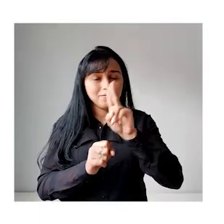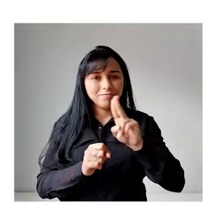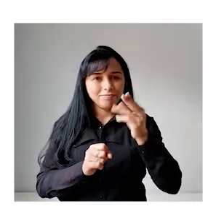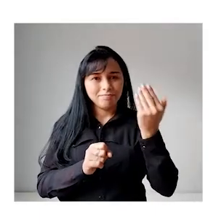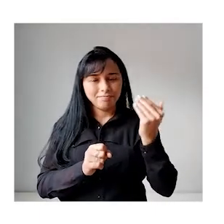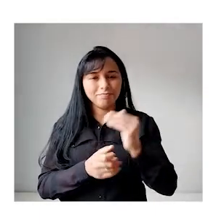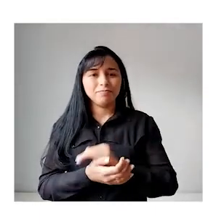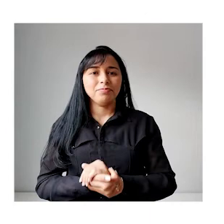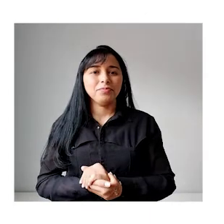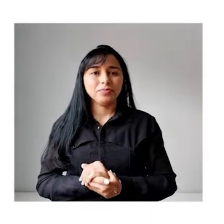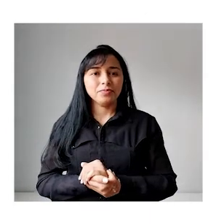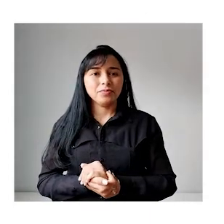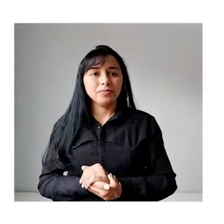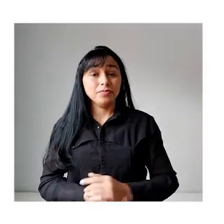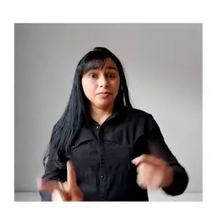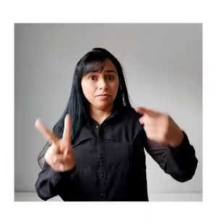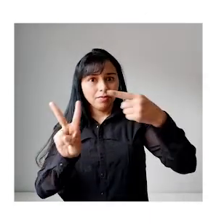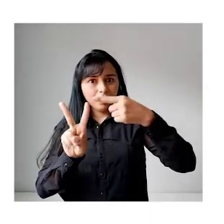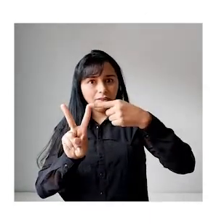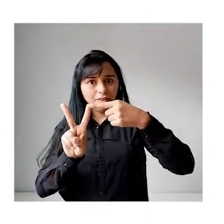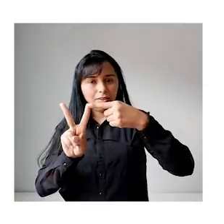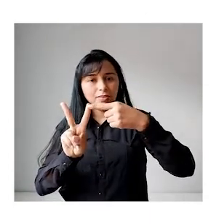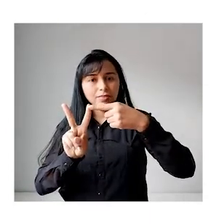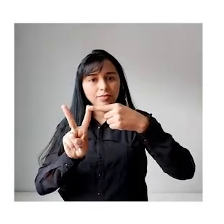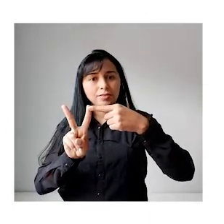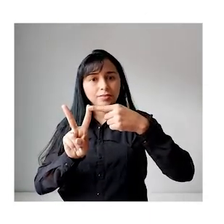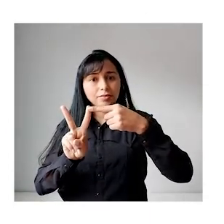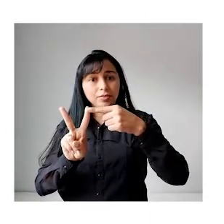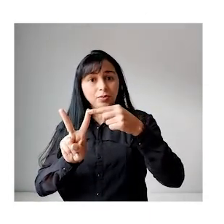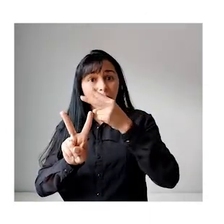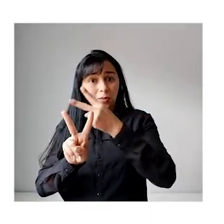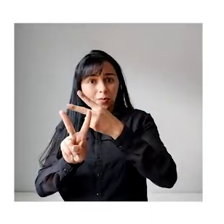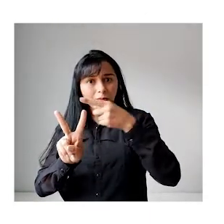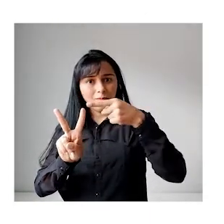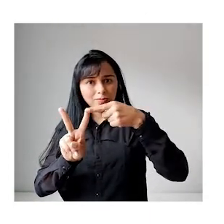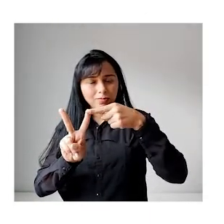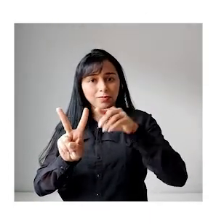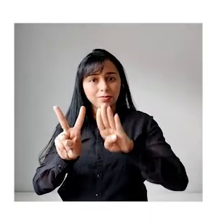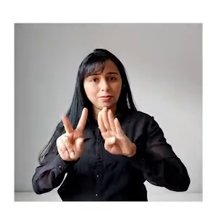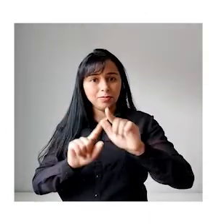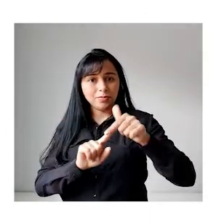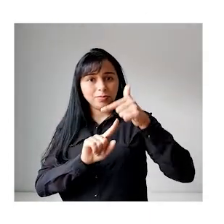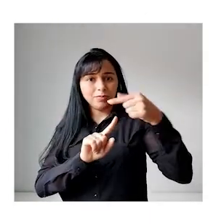delta. Então vamos lá. Raiz quadrada de B ao quadrado menos 4AC,